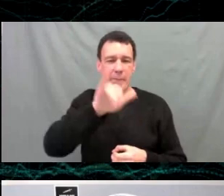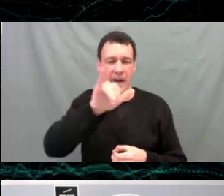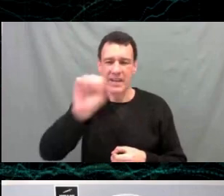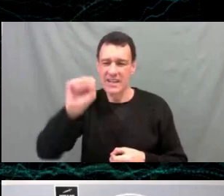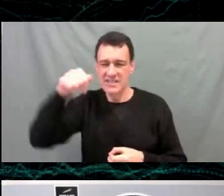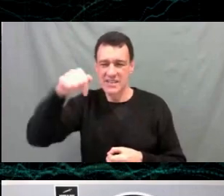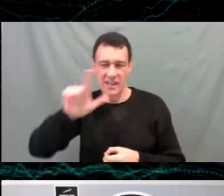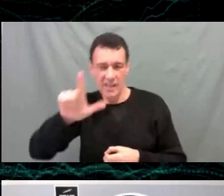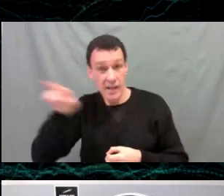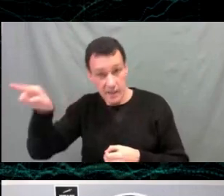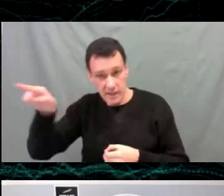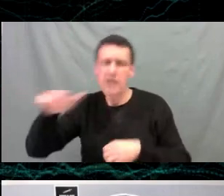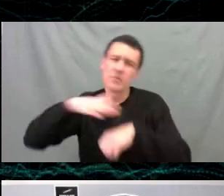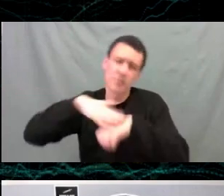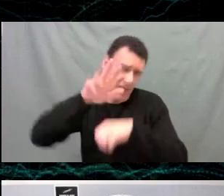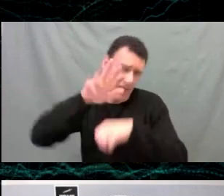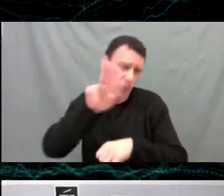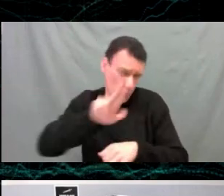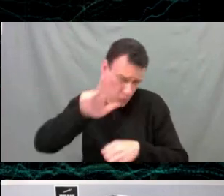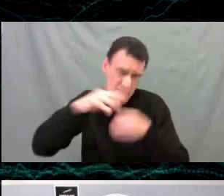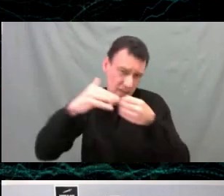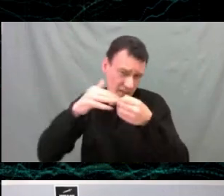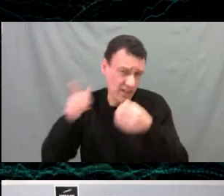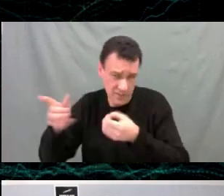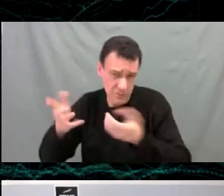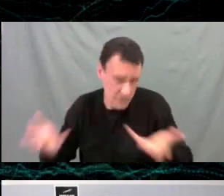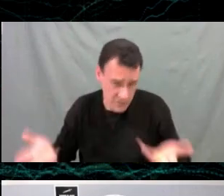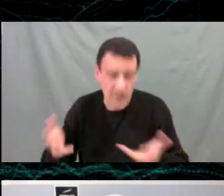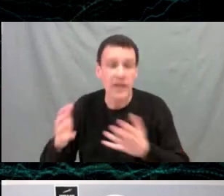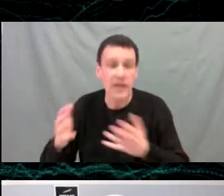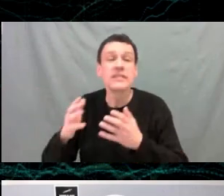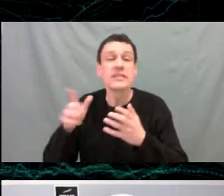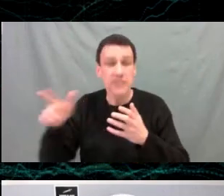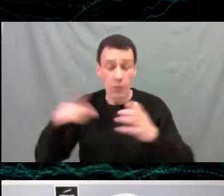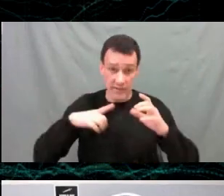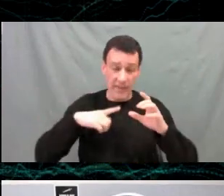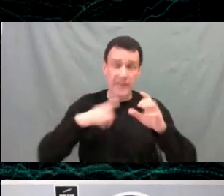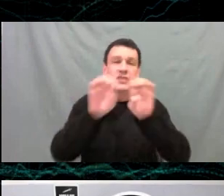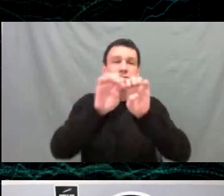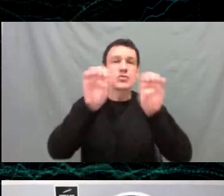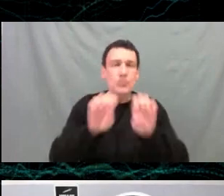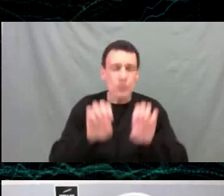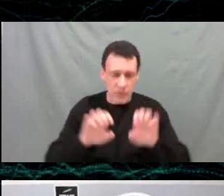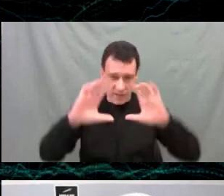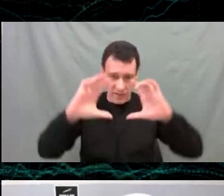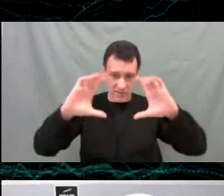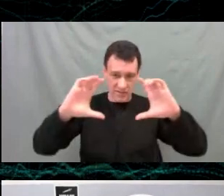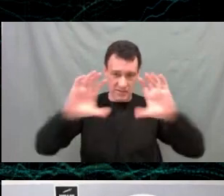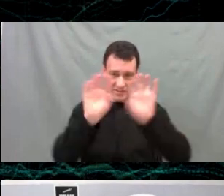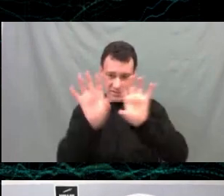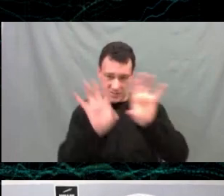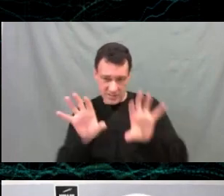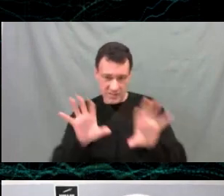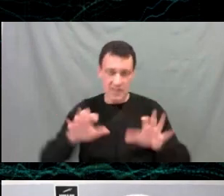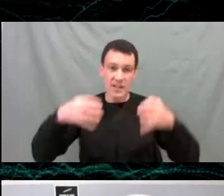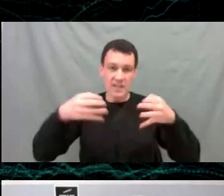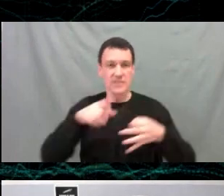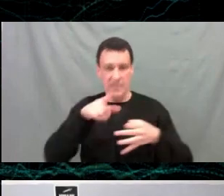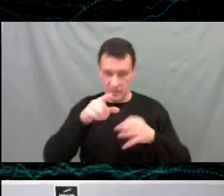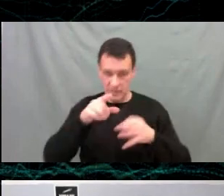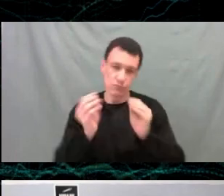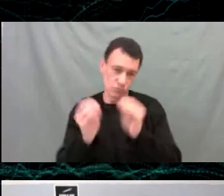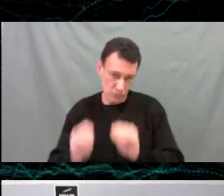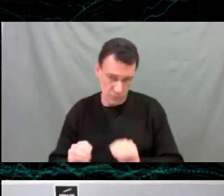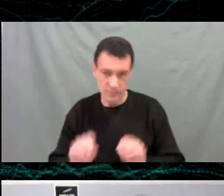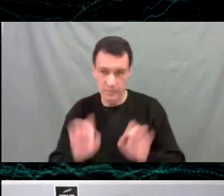para a infraestrutura de ZABBIC, então por isso que eu estou usando como exemplo, e mais à frente eu vou citar justamente a respeito disso, né? E mensagens, por exemplo,